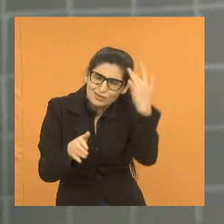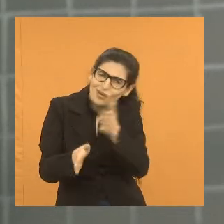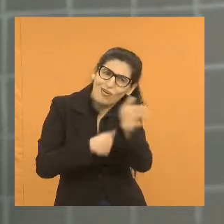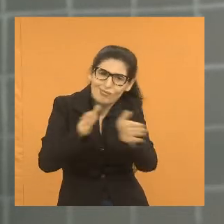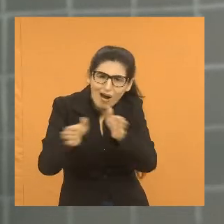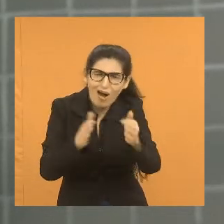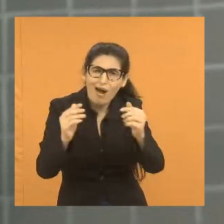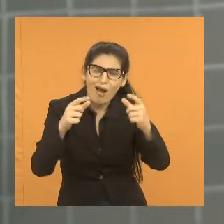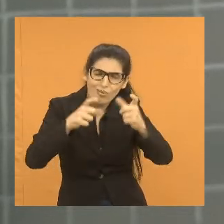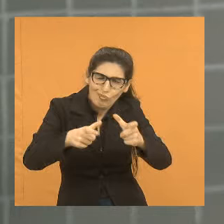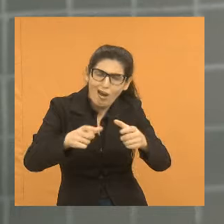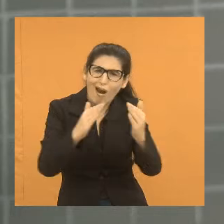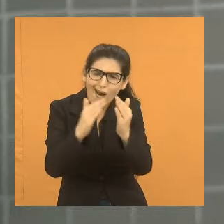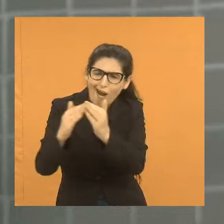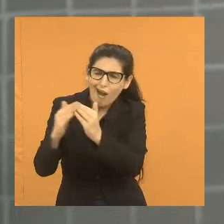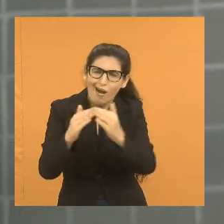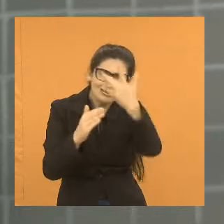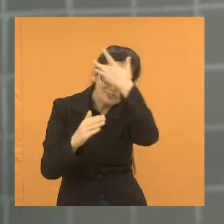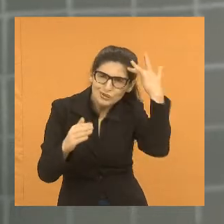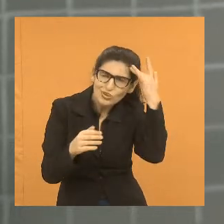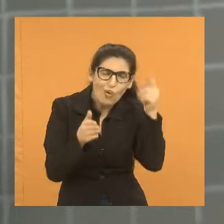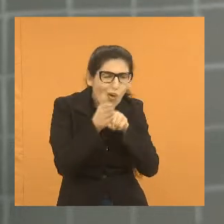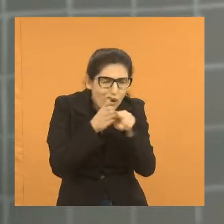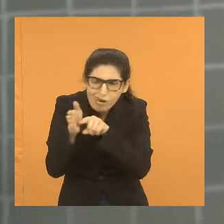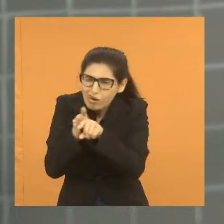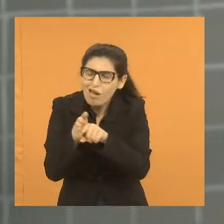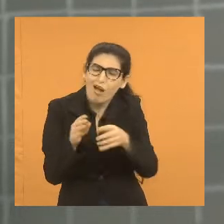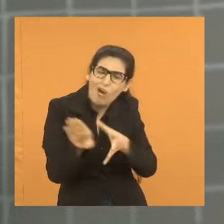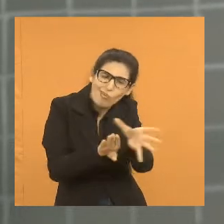a demanda que chega diminui.